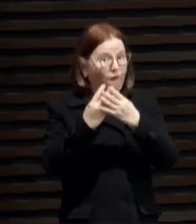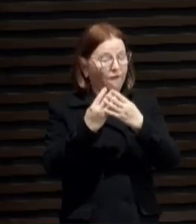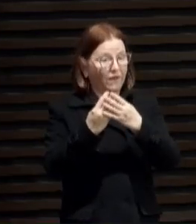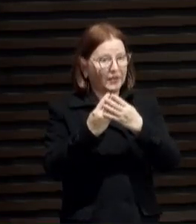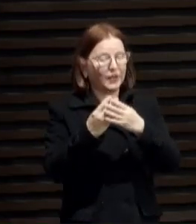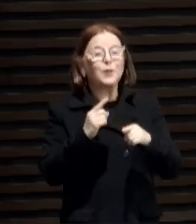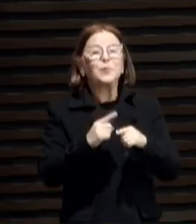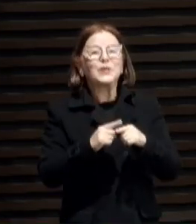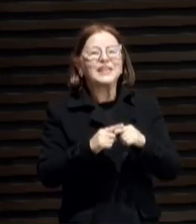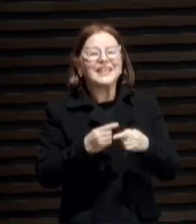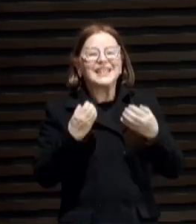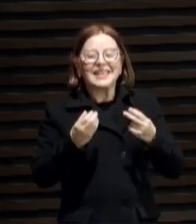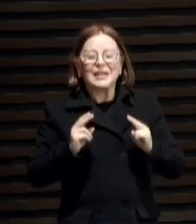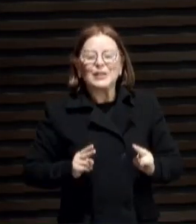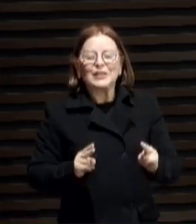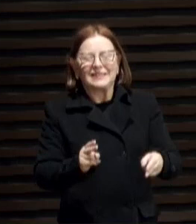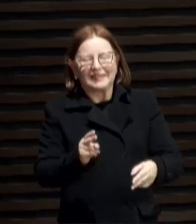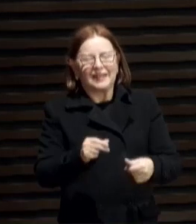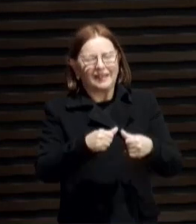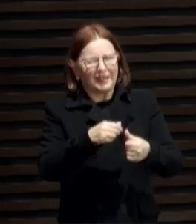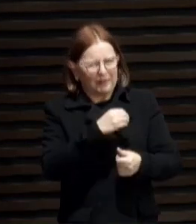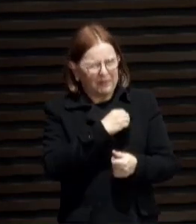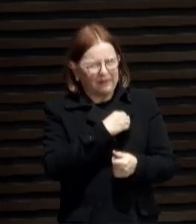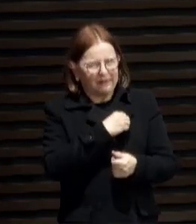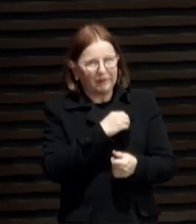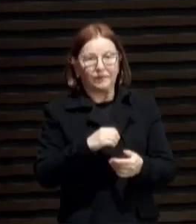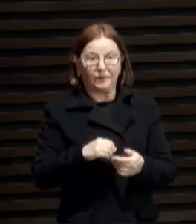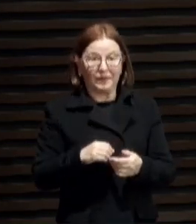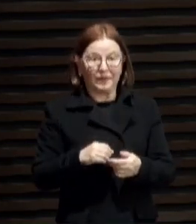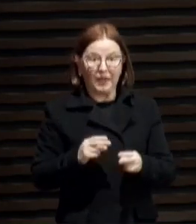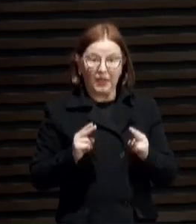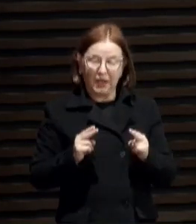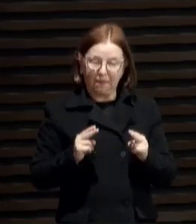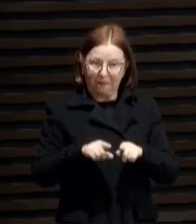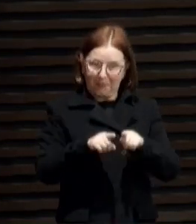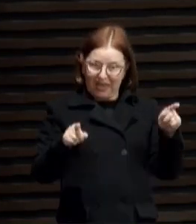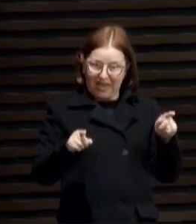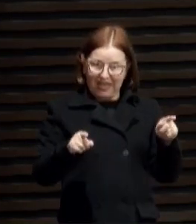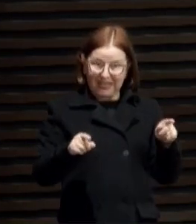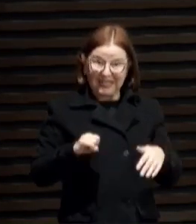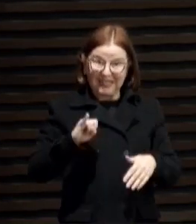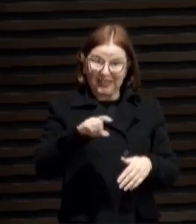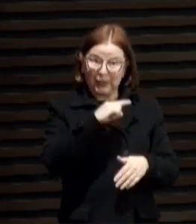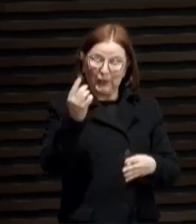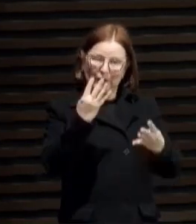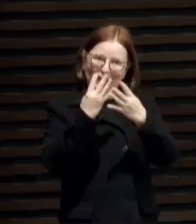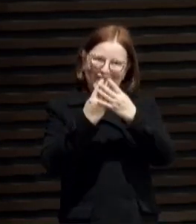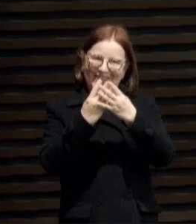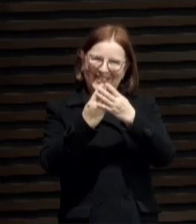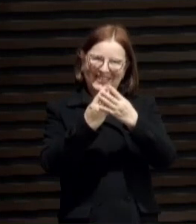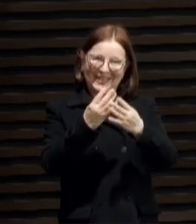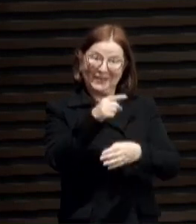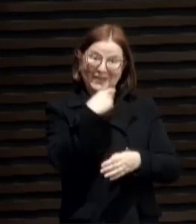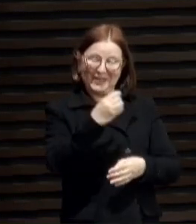nós queremos continuar com ele. E toda vez que nós confessamos o pecado, Deus é fiel